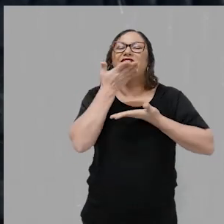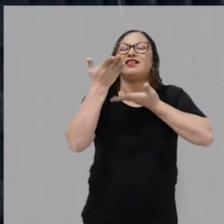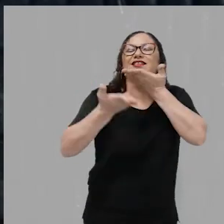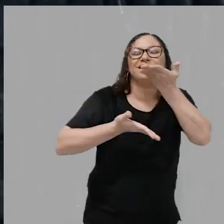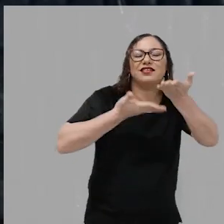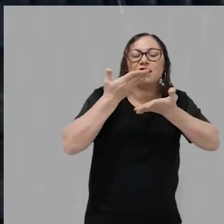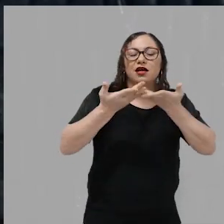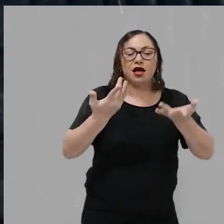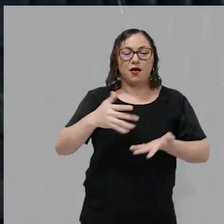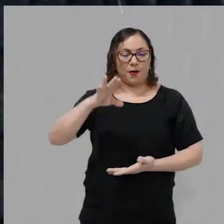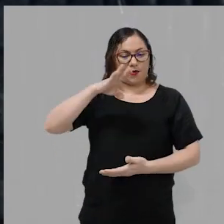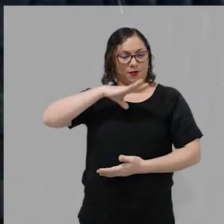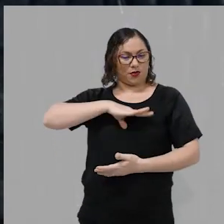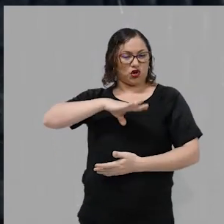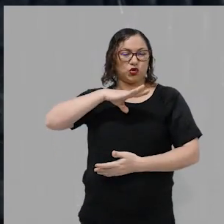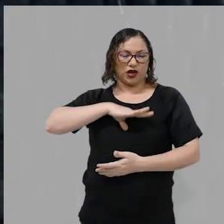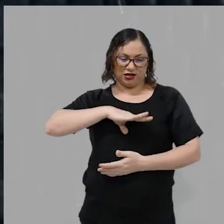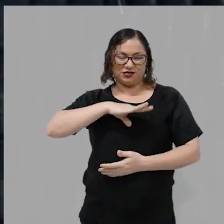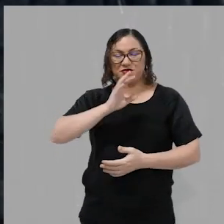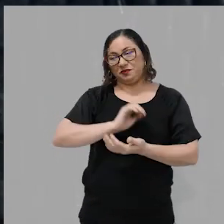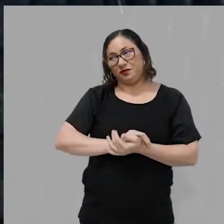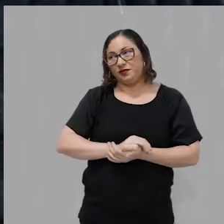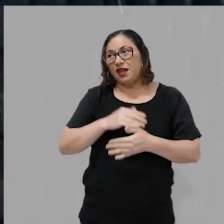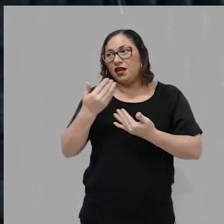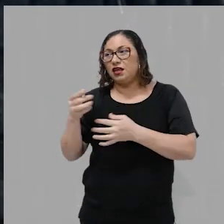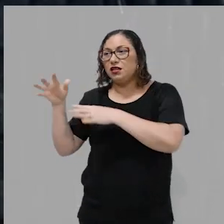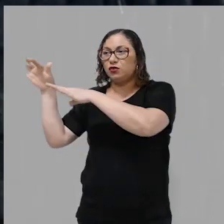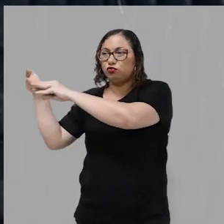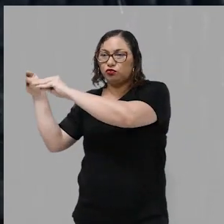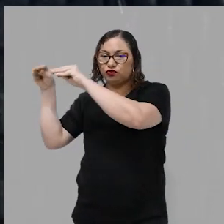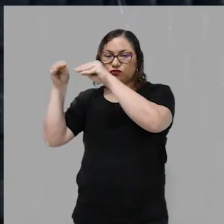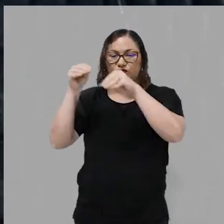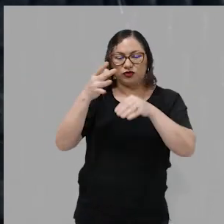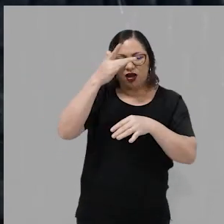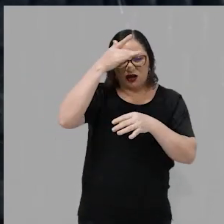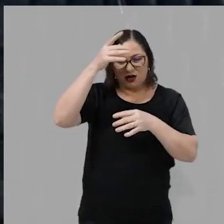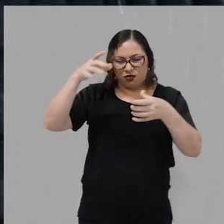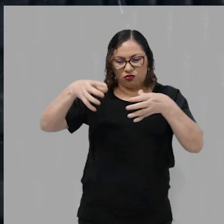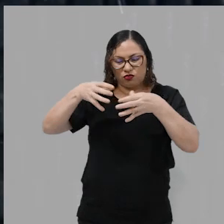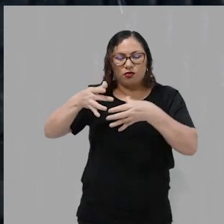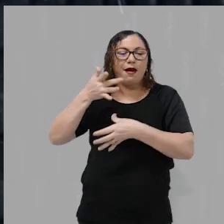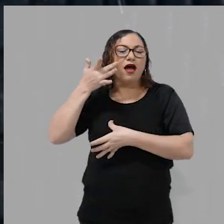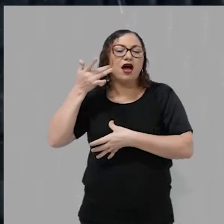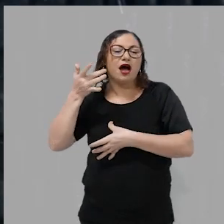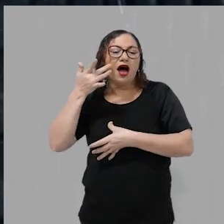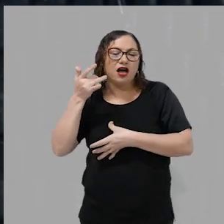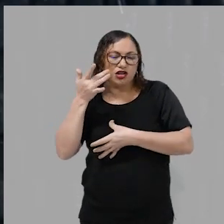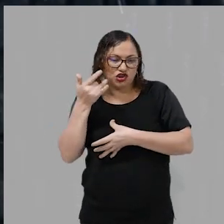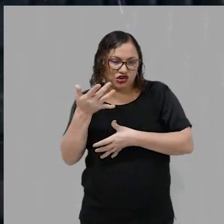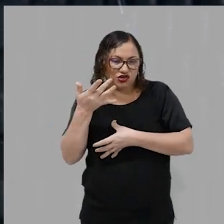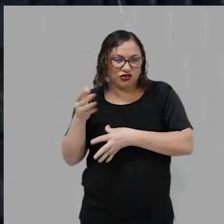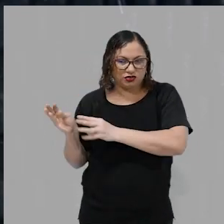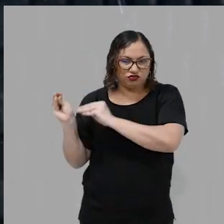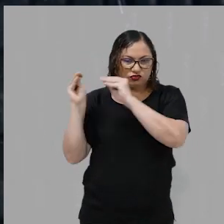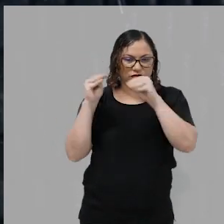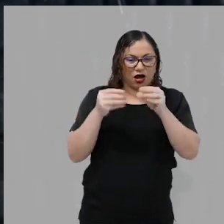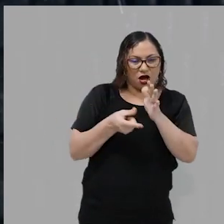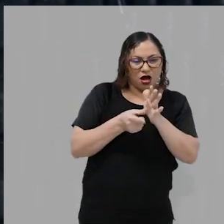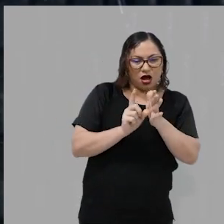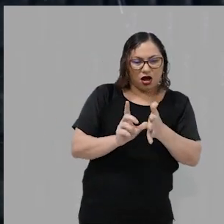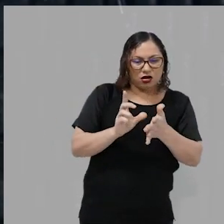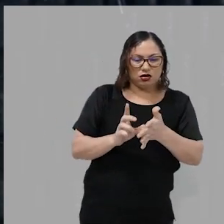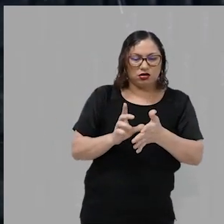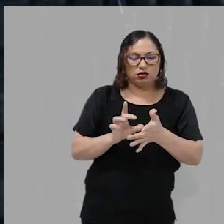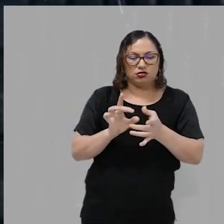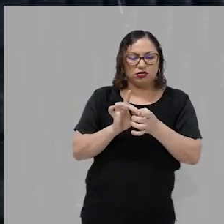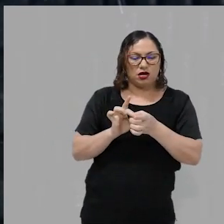portugueses. Então, essa vinda desses artistas franceses, eles vieram antes da independência do Brasil, no século XIX. E